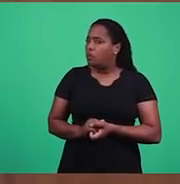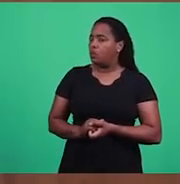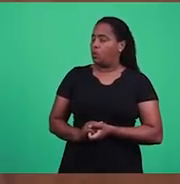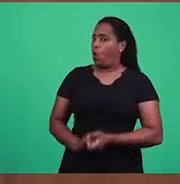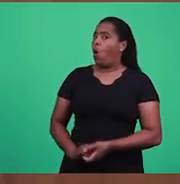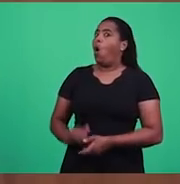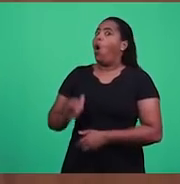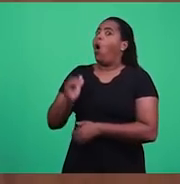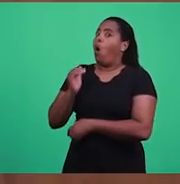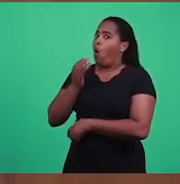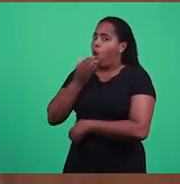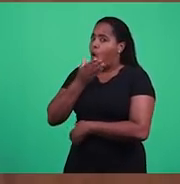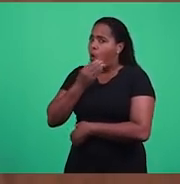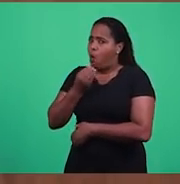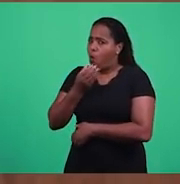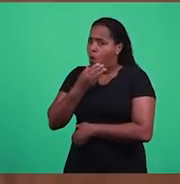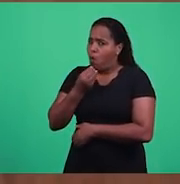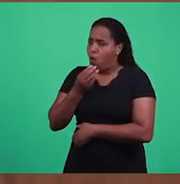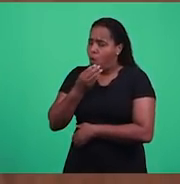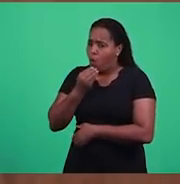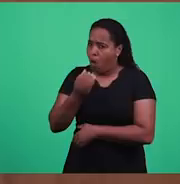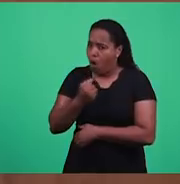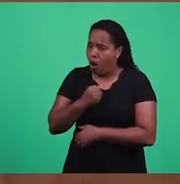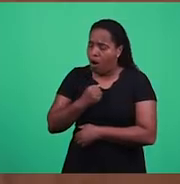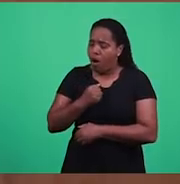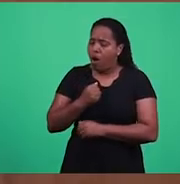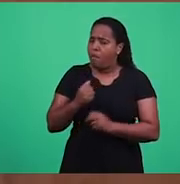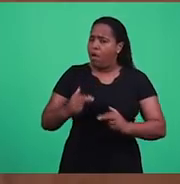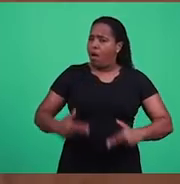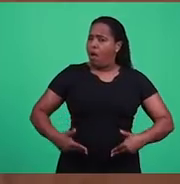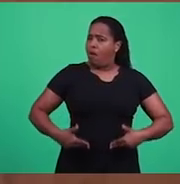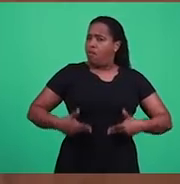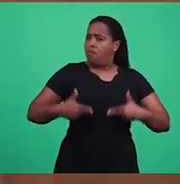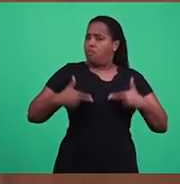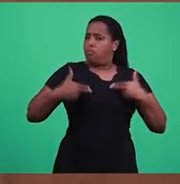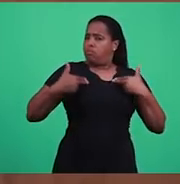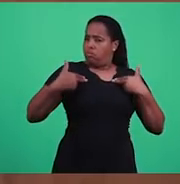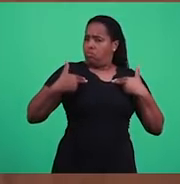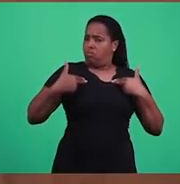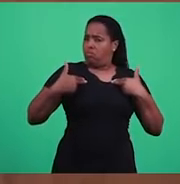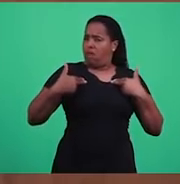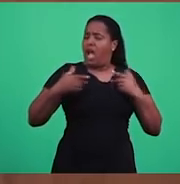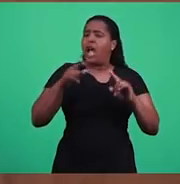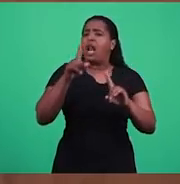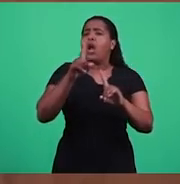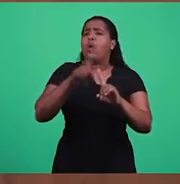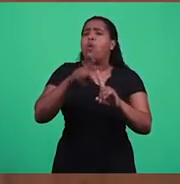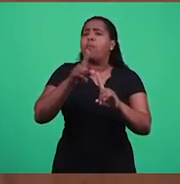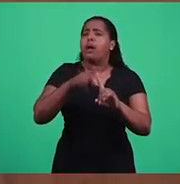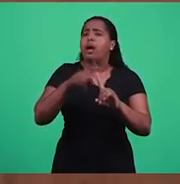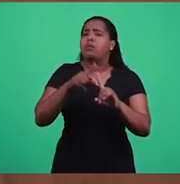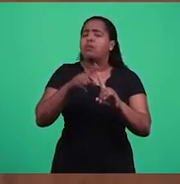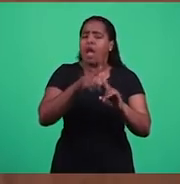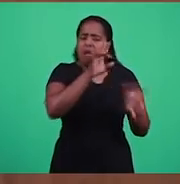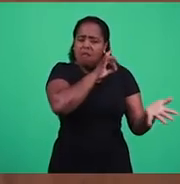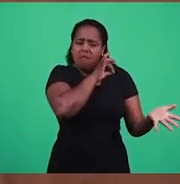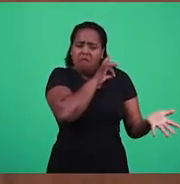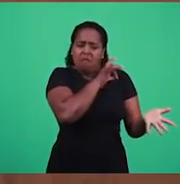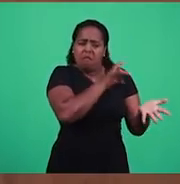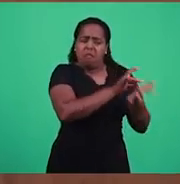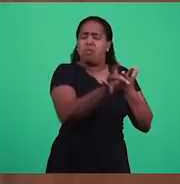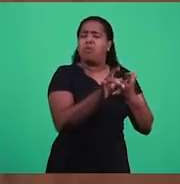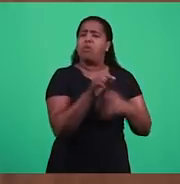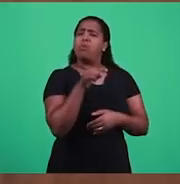Amã. Amã, ele é tipo do inimigo. O que o inimigo quer fazer com a gente? O inimigo